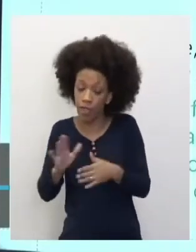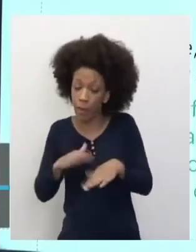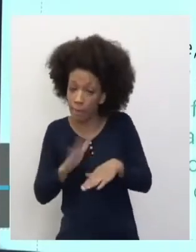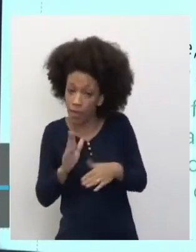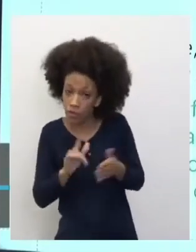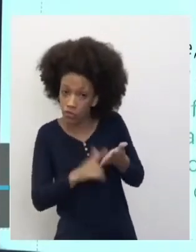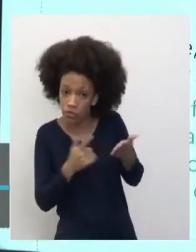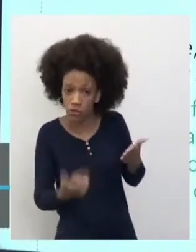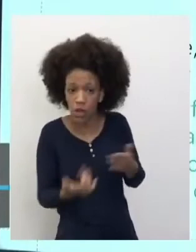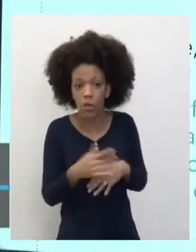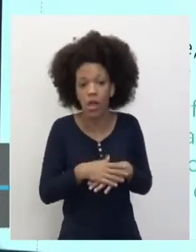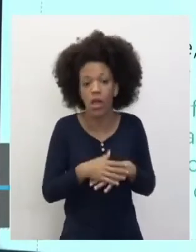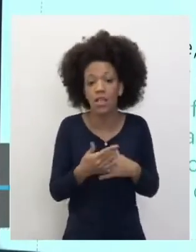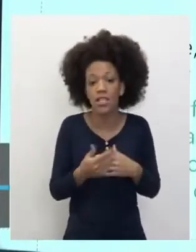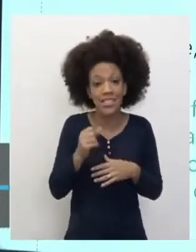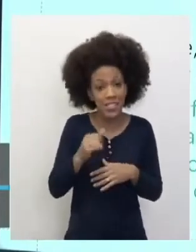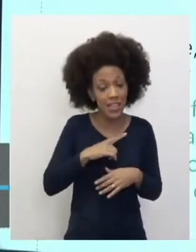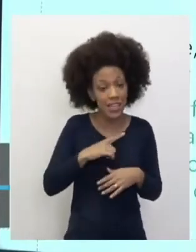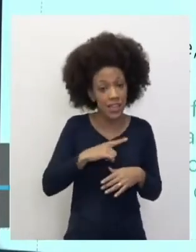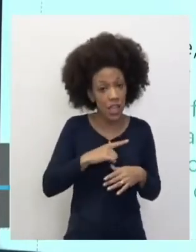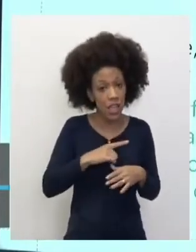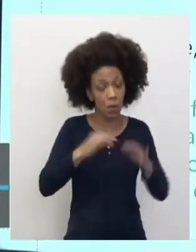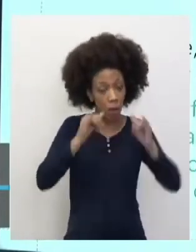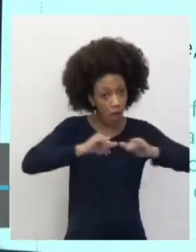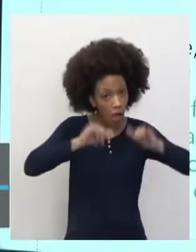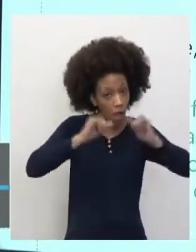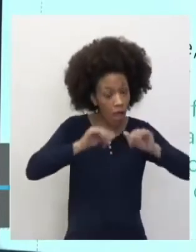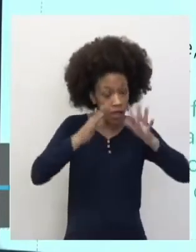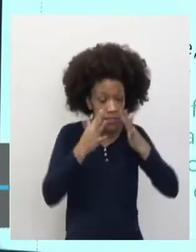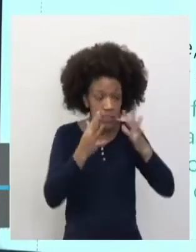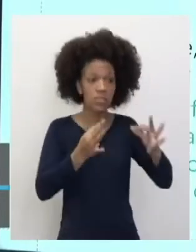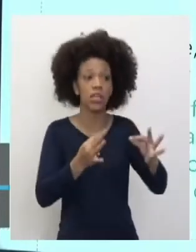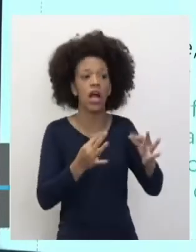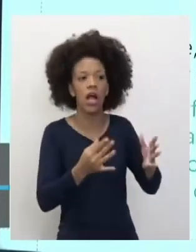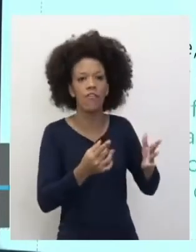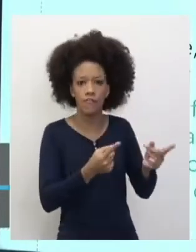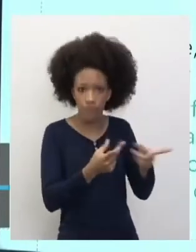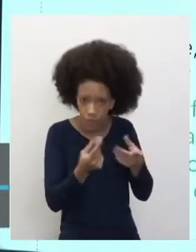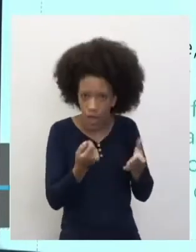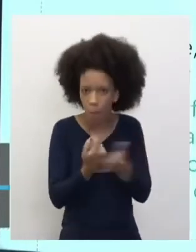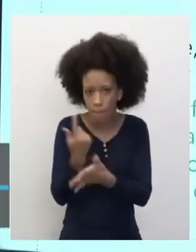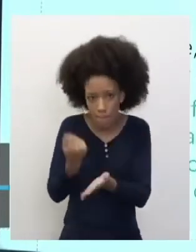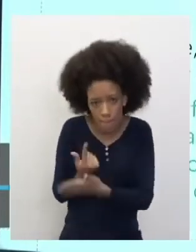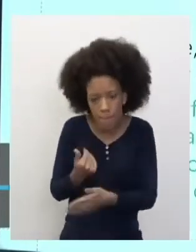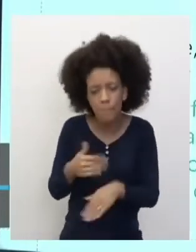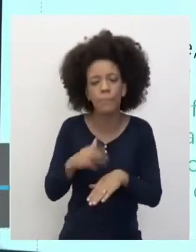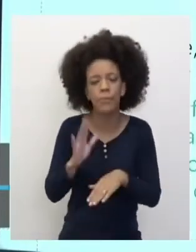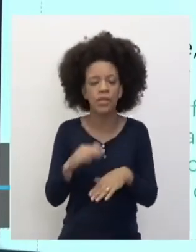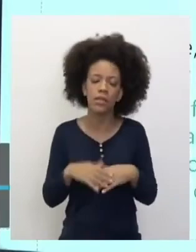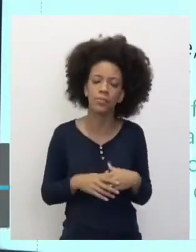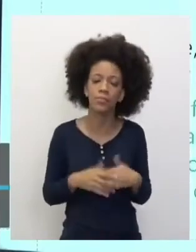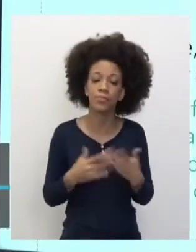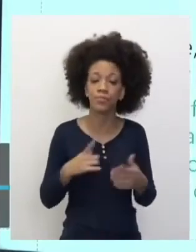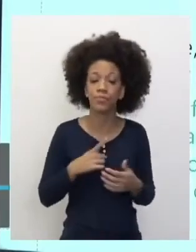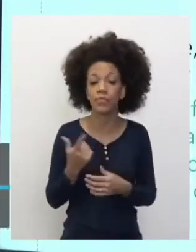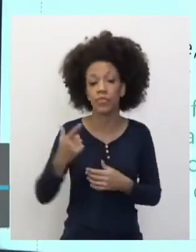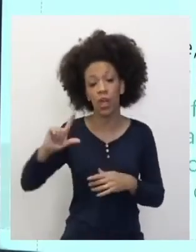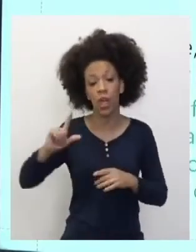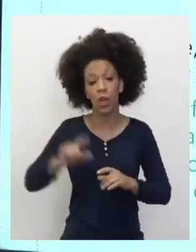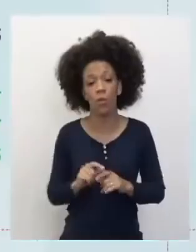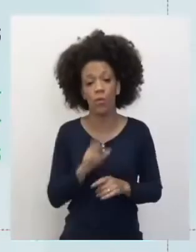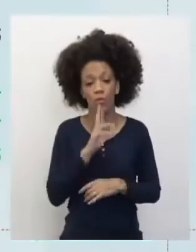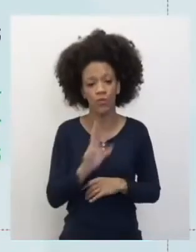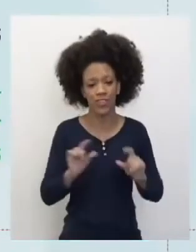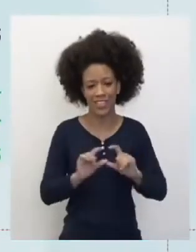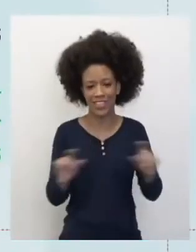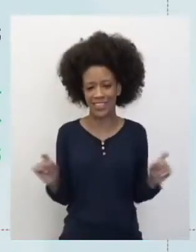informação em destaque, as pessoas vão consumir, vão comprar mais. Então essas são possibilidades, sim. E aí nós temos a outra que eu já deixei com a resposta,